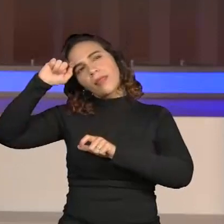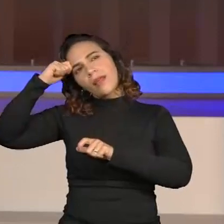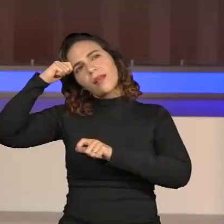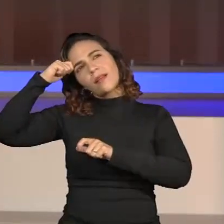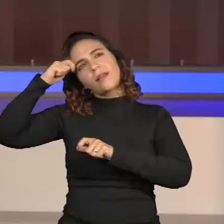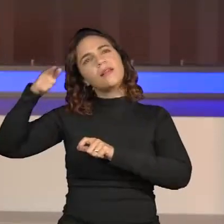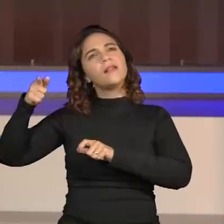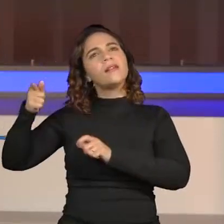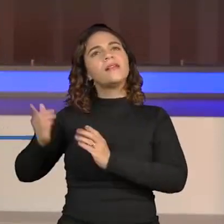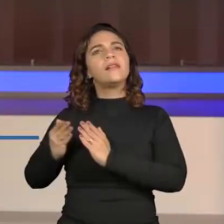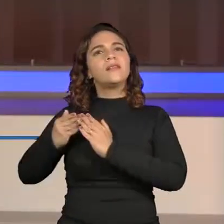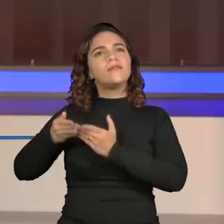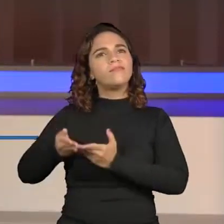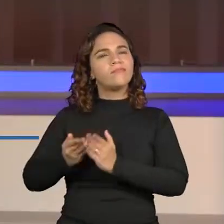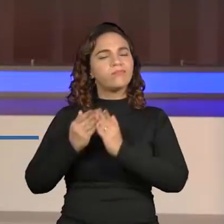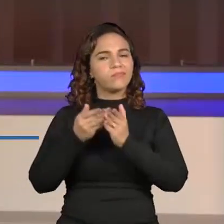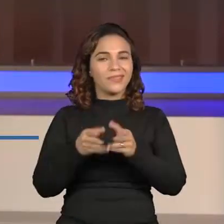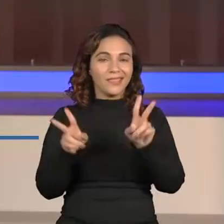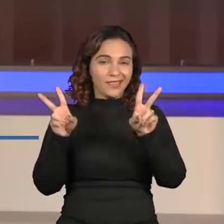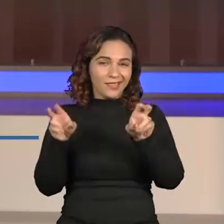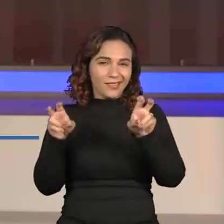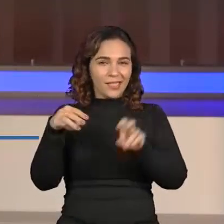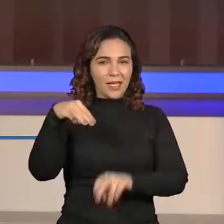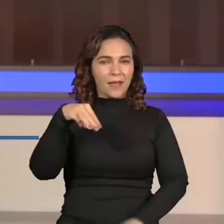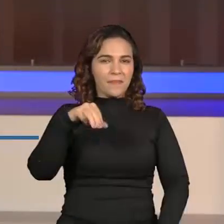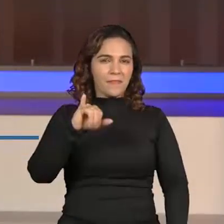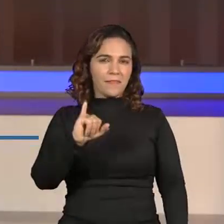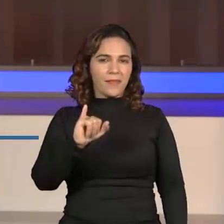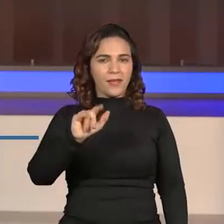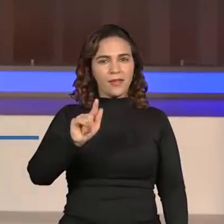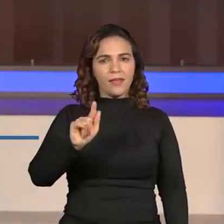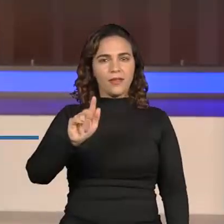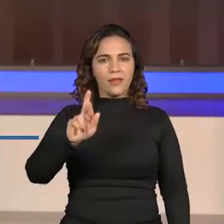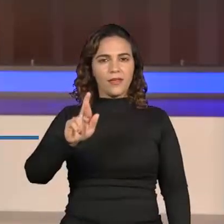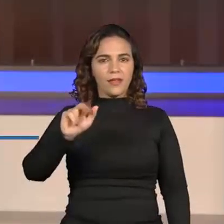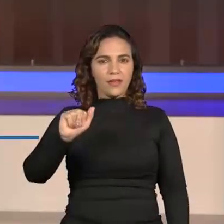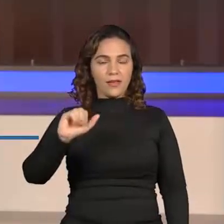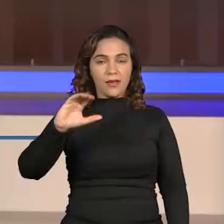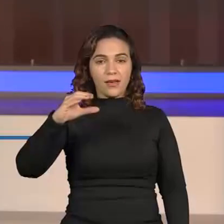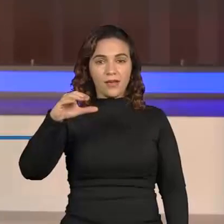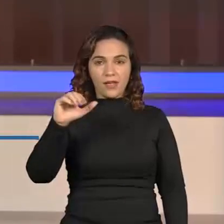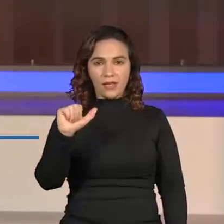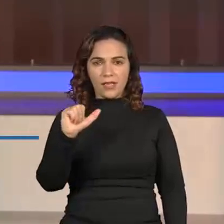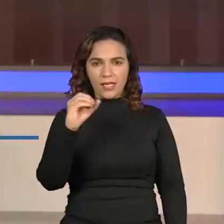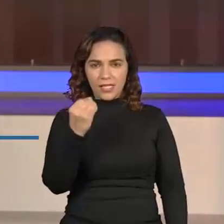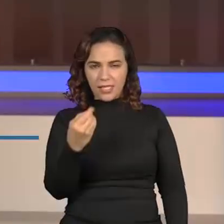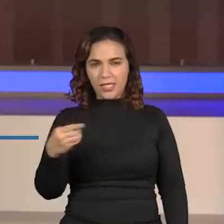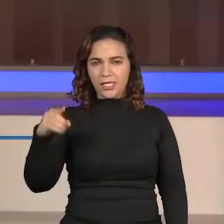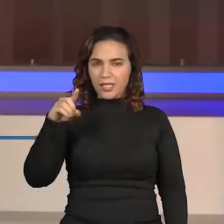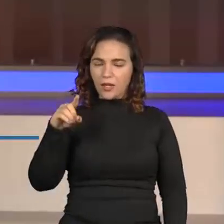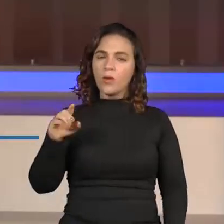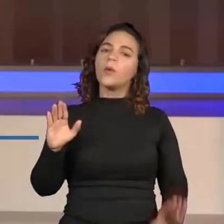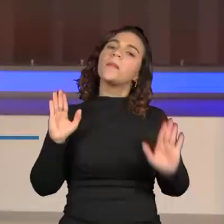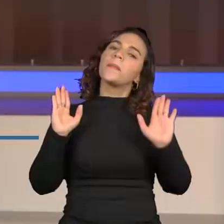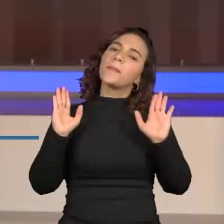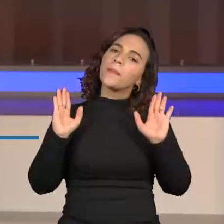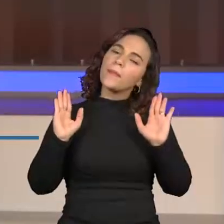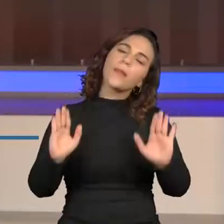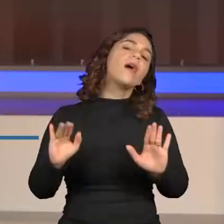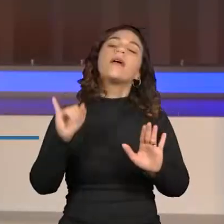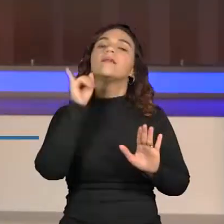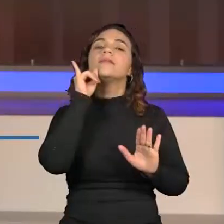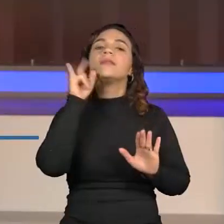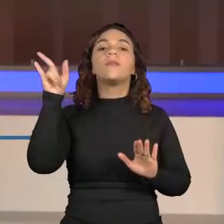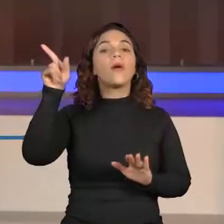vou colocar a migração, eu fico até com medo de colocar a palavra, mas assim, quando eles foram trazidos para cá, foram de várias regiões diferentes dentro de um mesmo